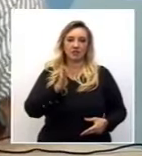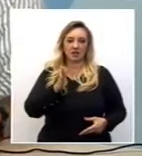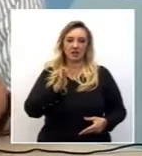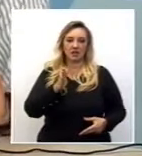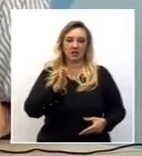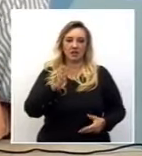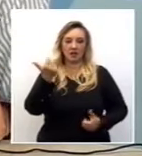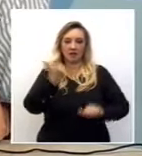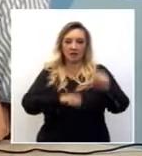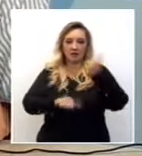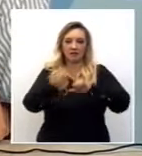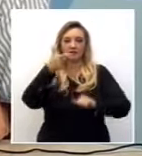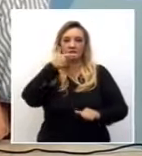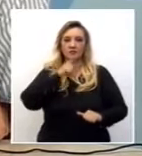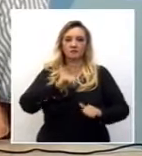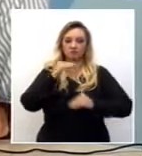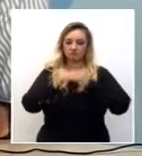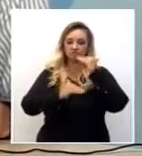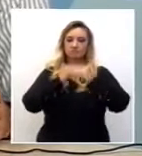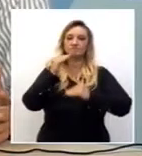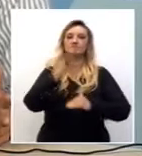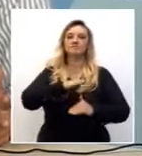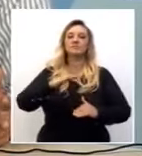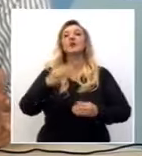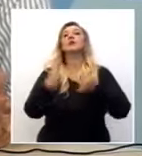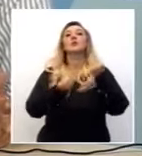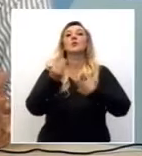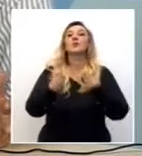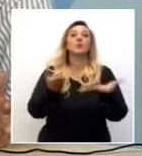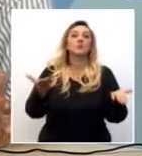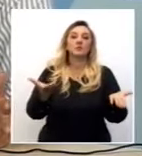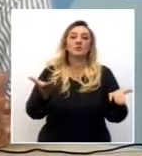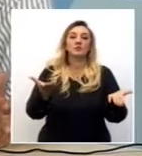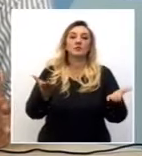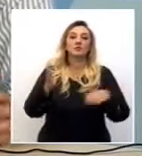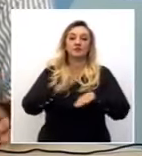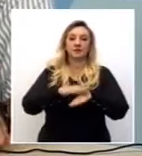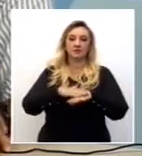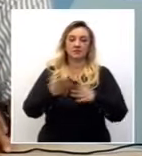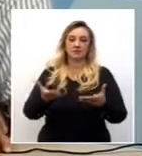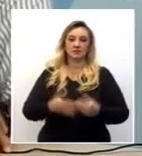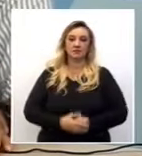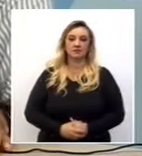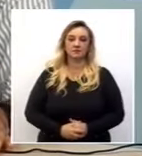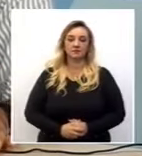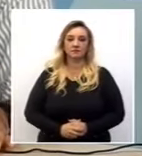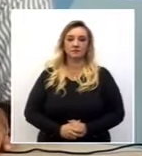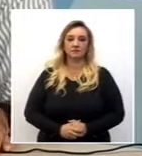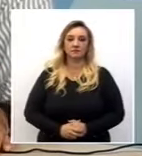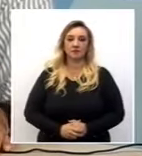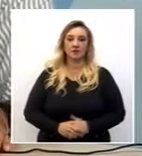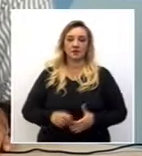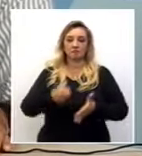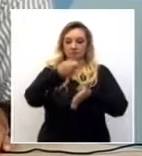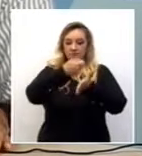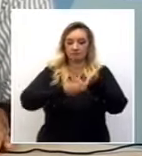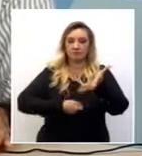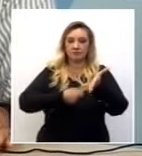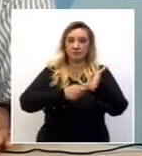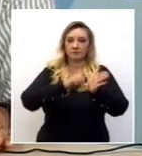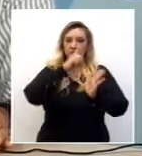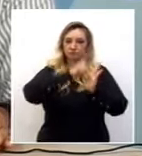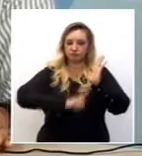poder avaliar o desempenho dos alunos e como é que eles estão fazendo isso, é o diário de bordo,